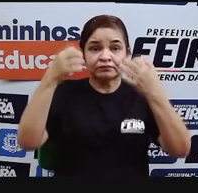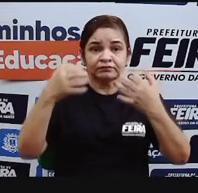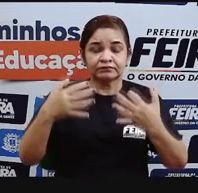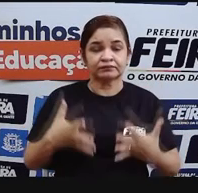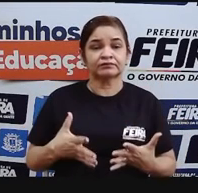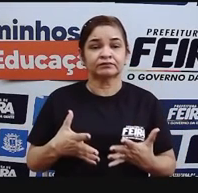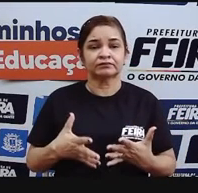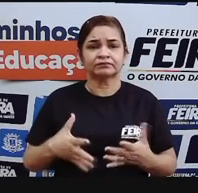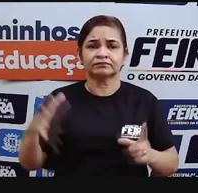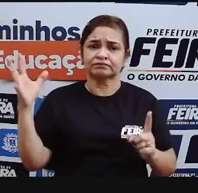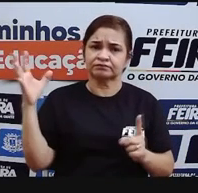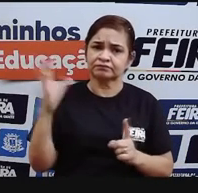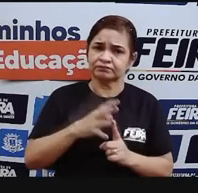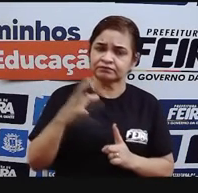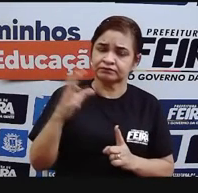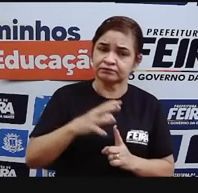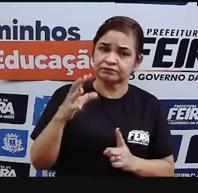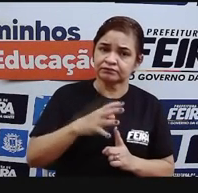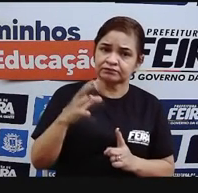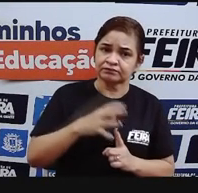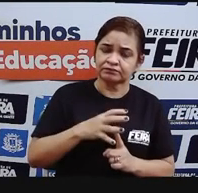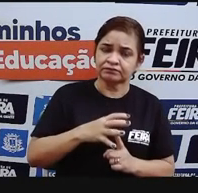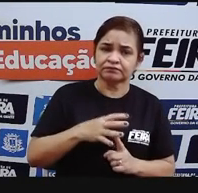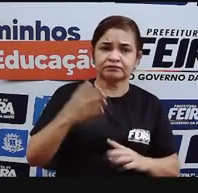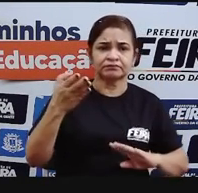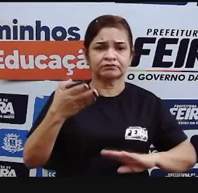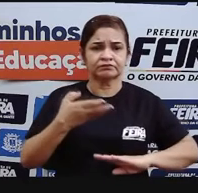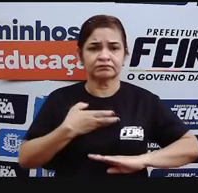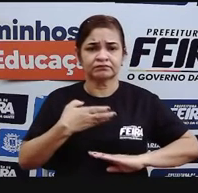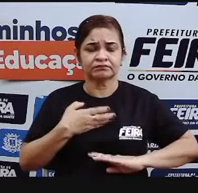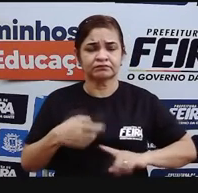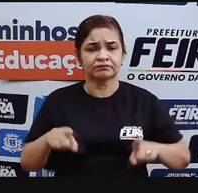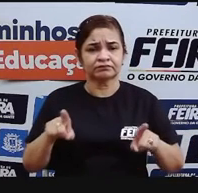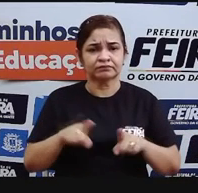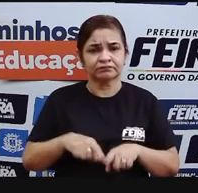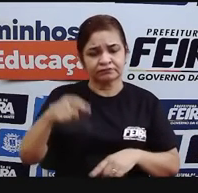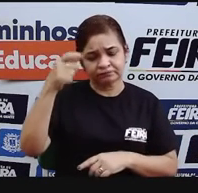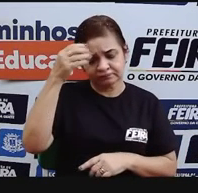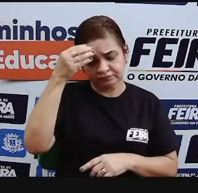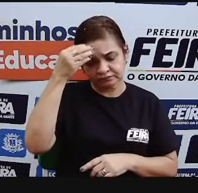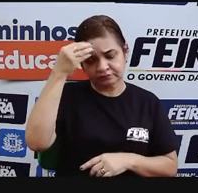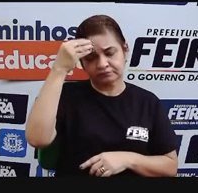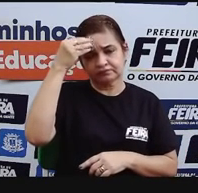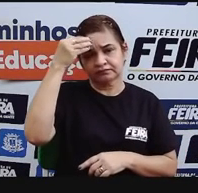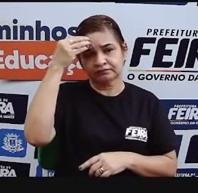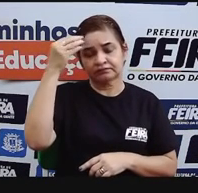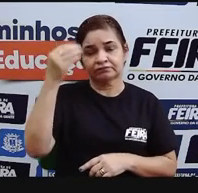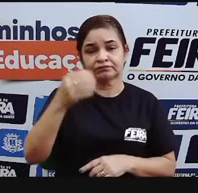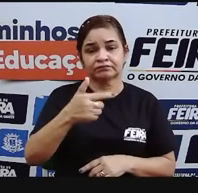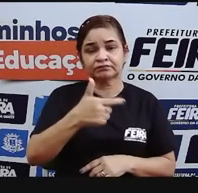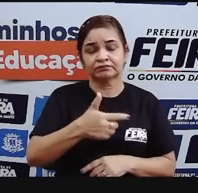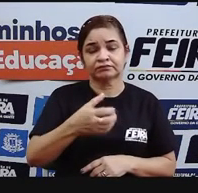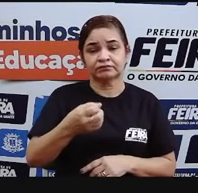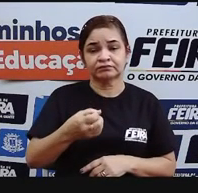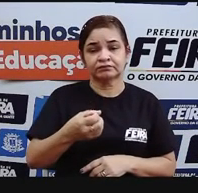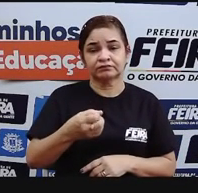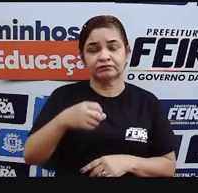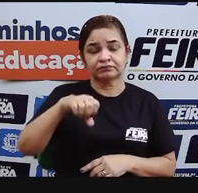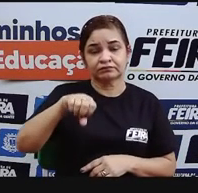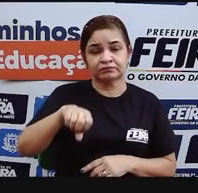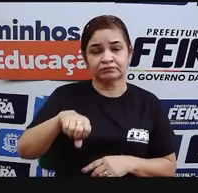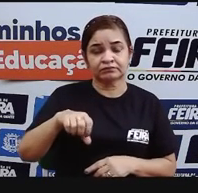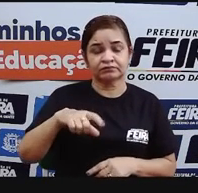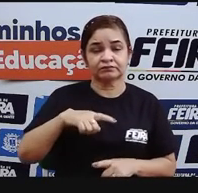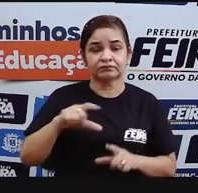estão aí. A violência física e a violência psicológica. Então, em 2009,